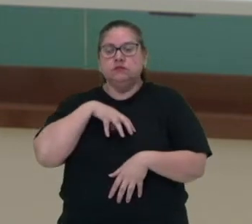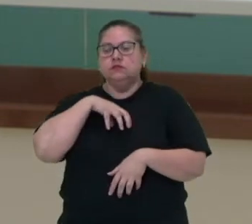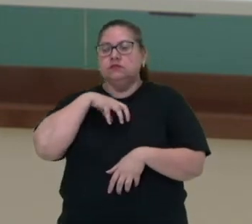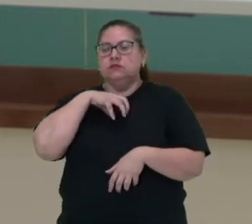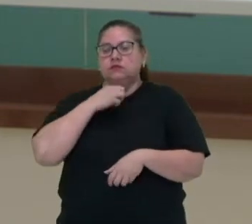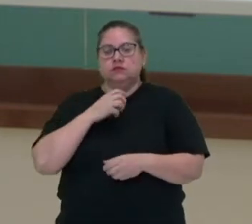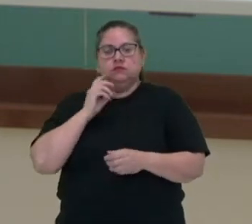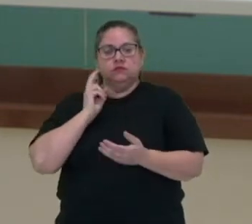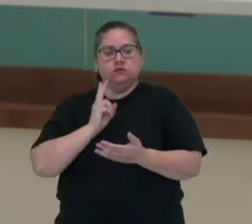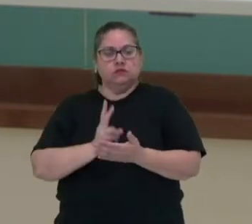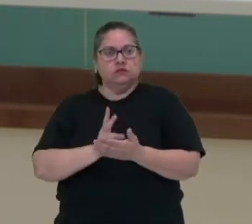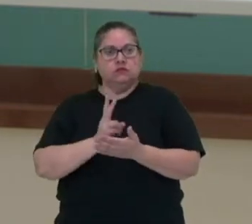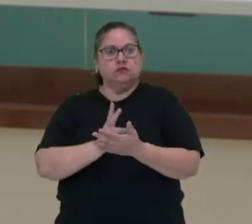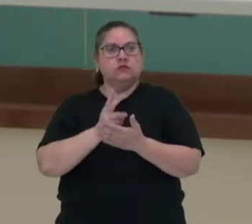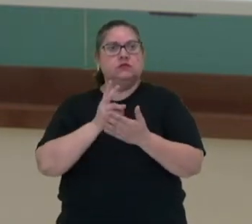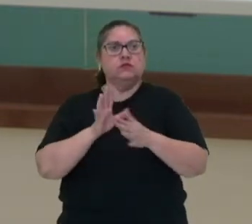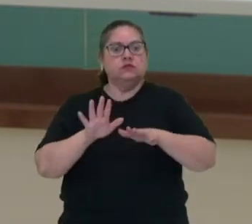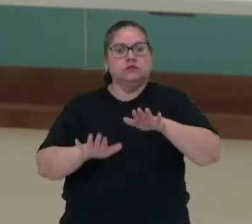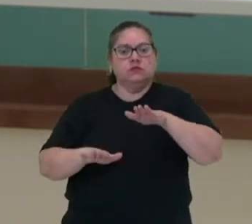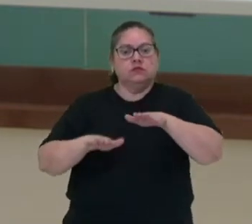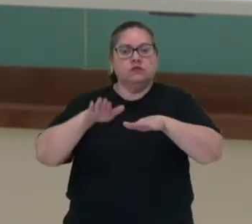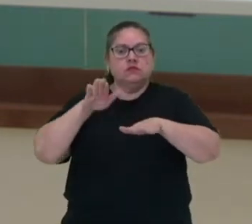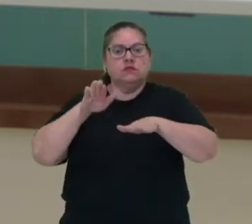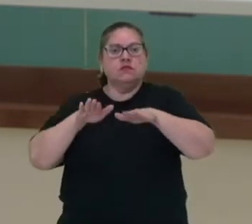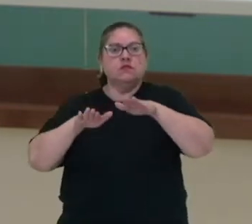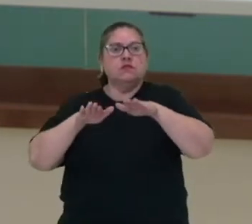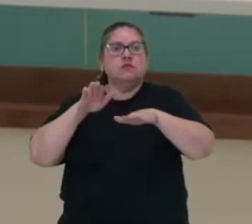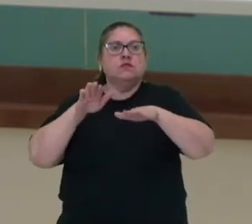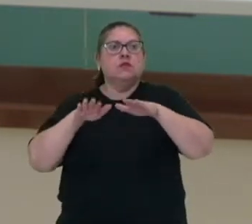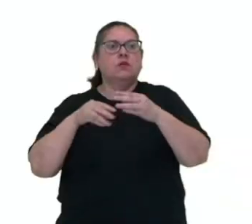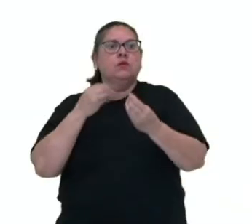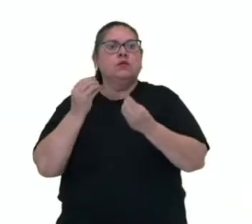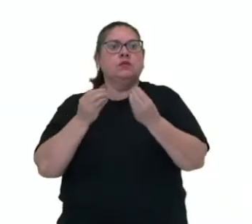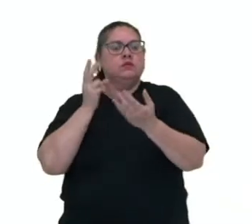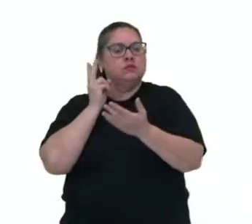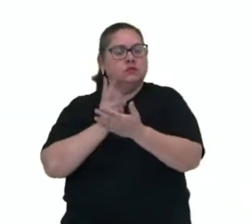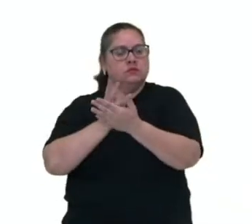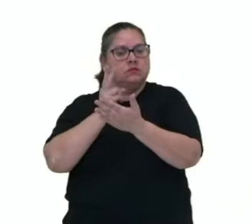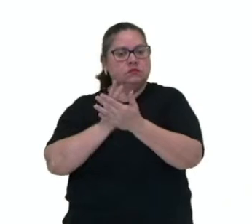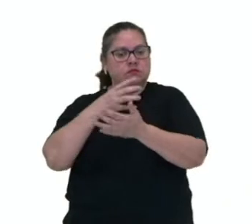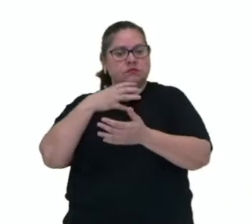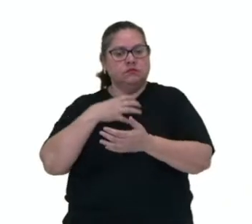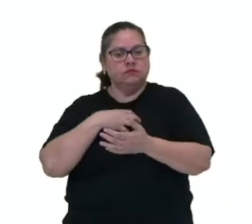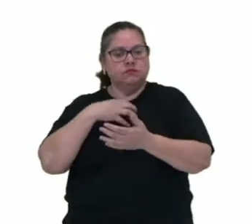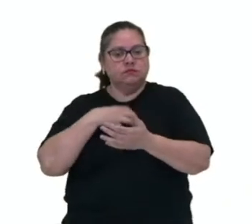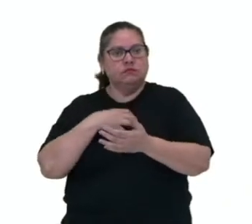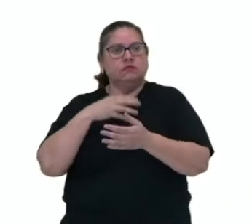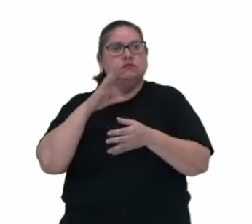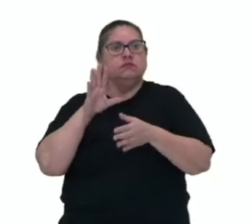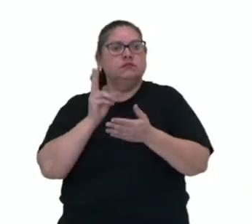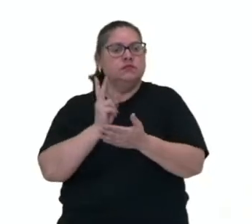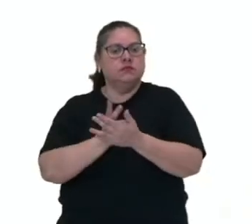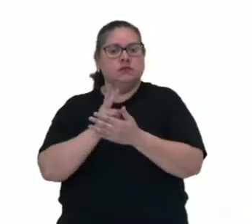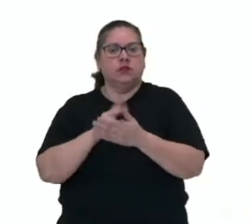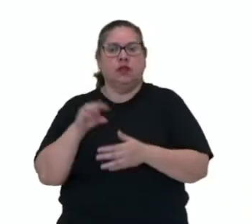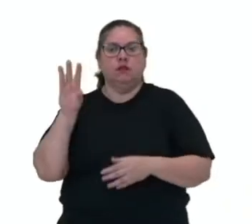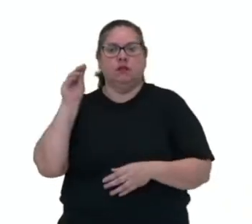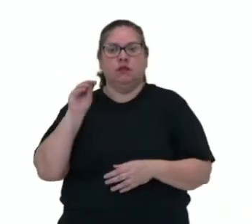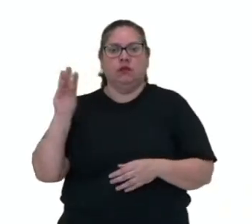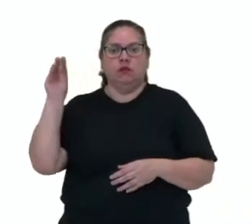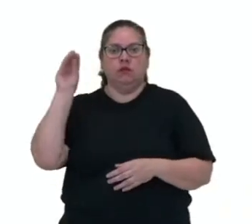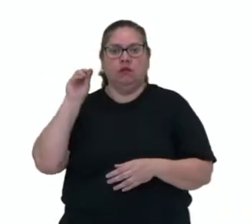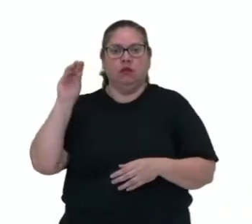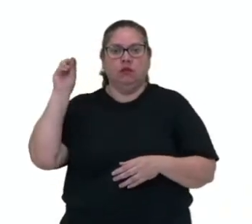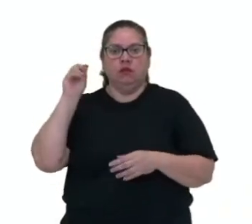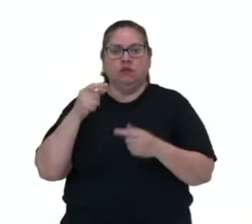o ritmo. E a alternância do tom da voz. Sempre o mesmo tom monótono, sem alterar o volume da